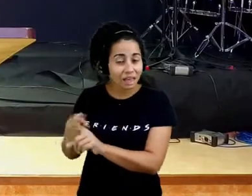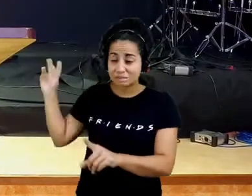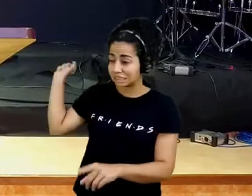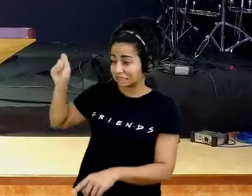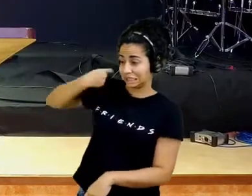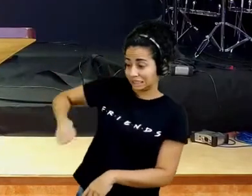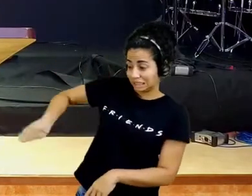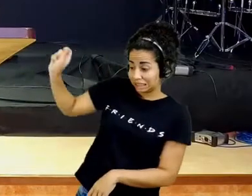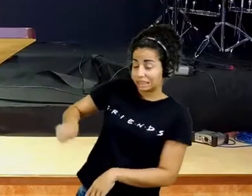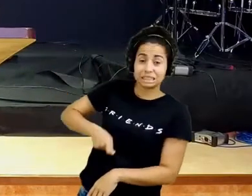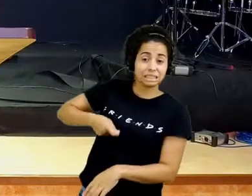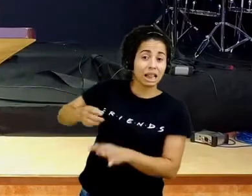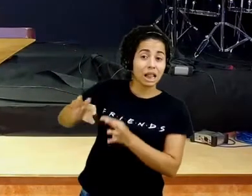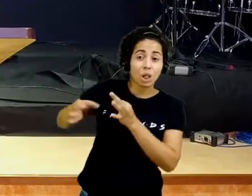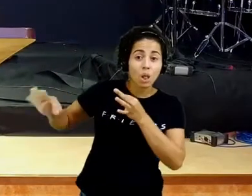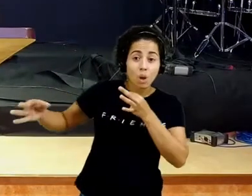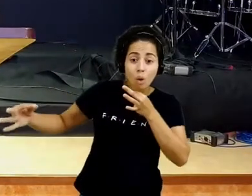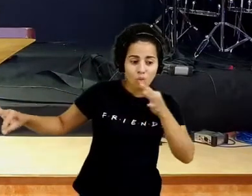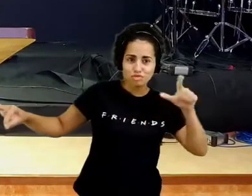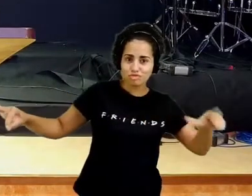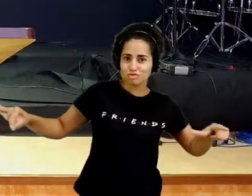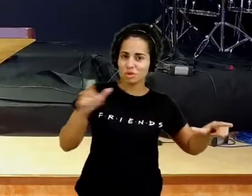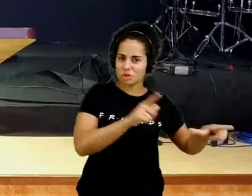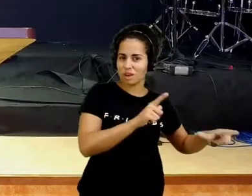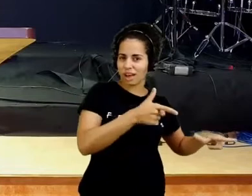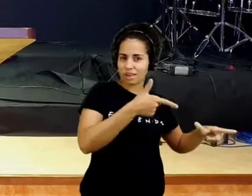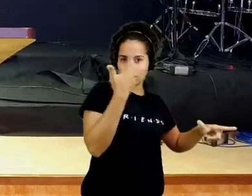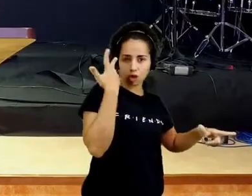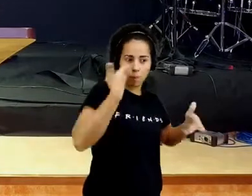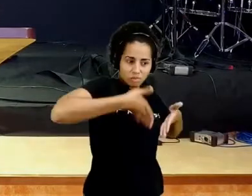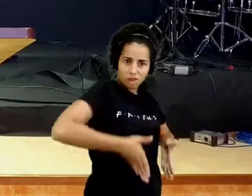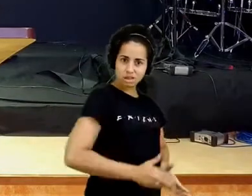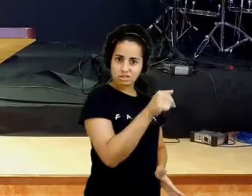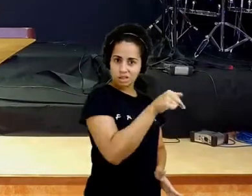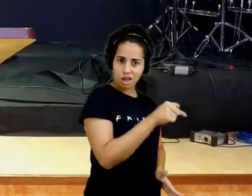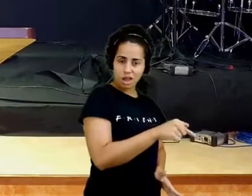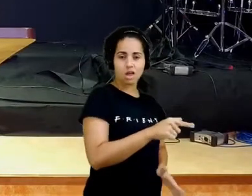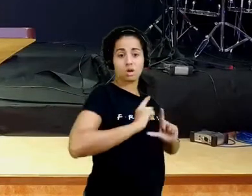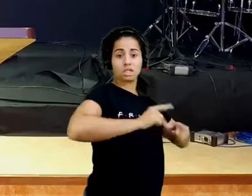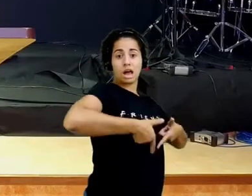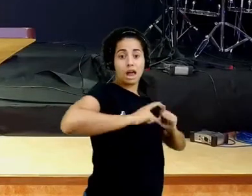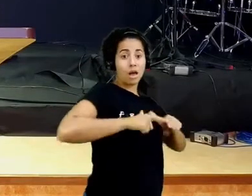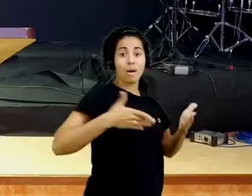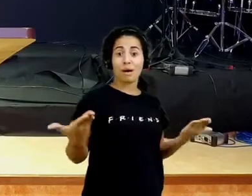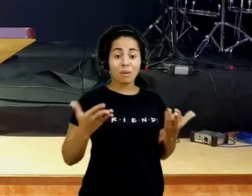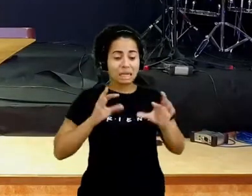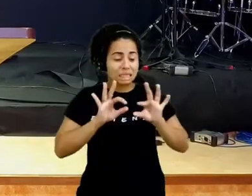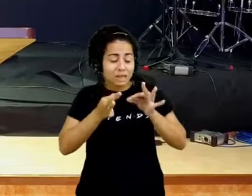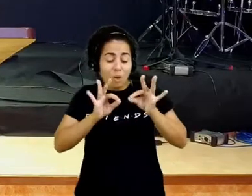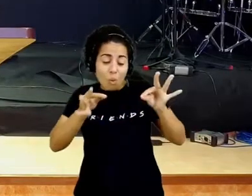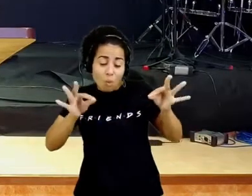nação, distante da sua terra natal, distante dos seus familiares, distante de um lugar onde